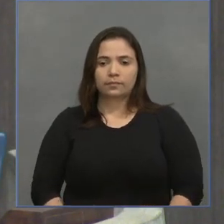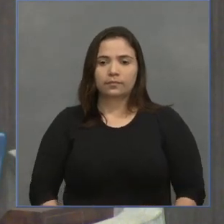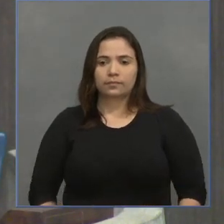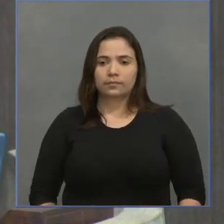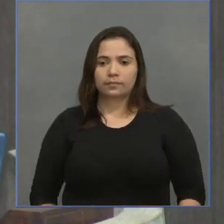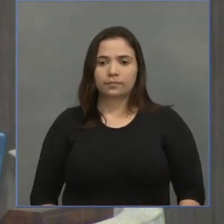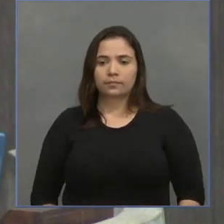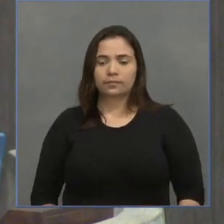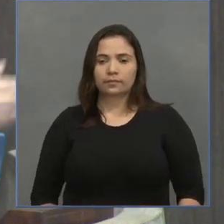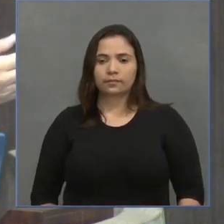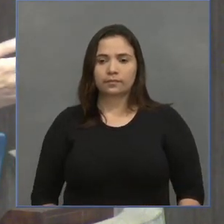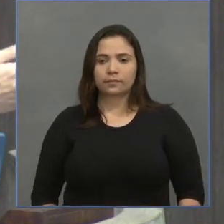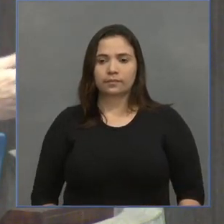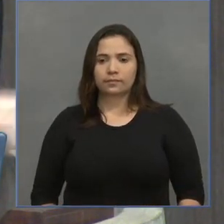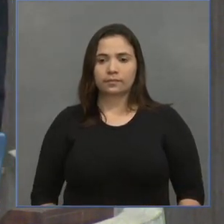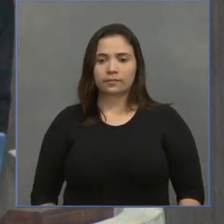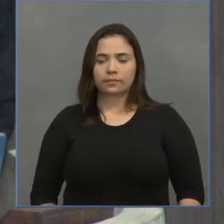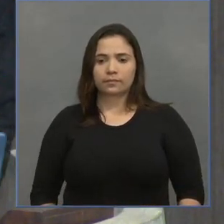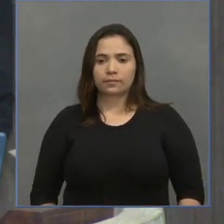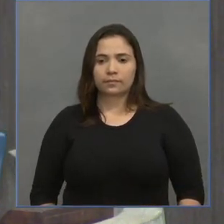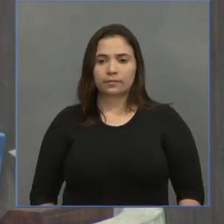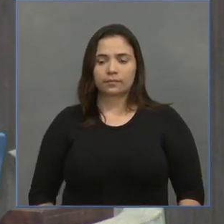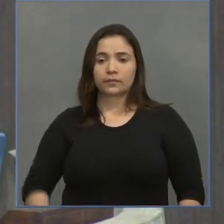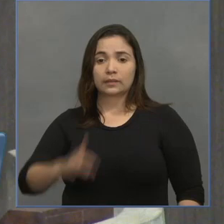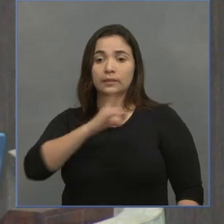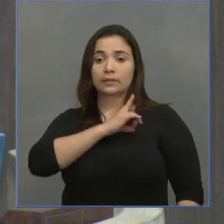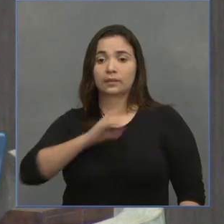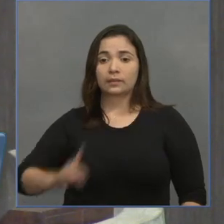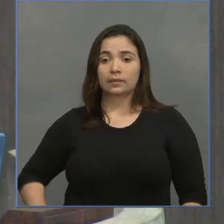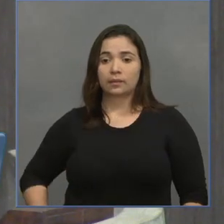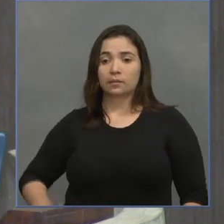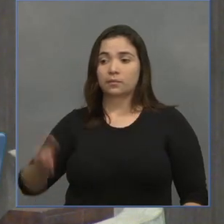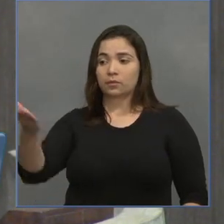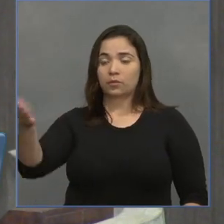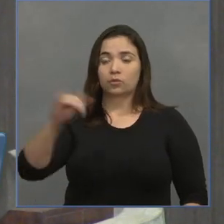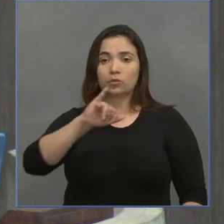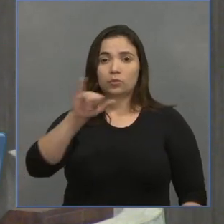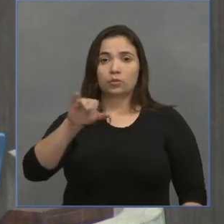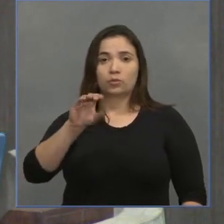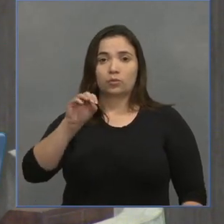Deputado Rosendo. O deputado Joaquim Noronha me pediu a parte.